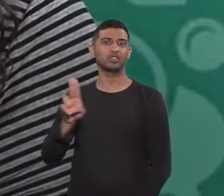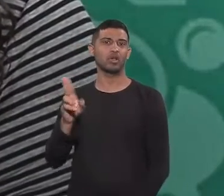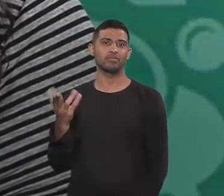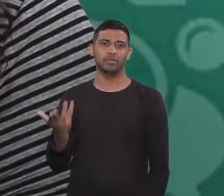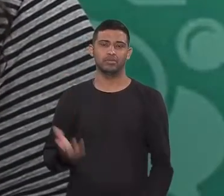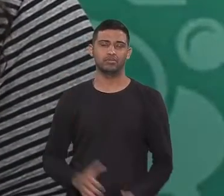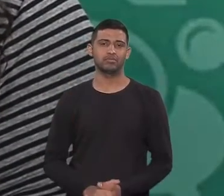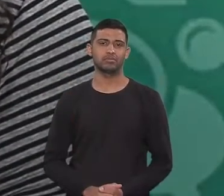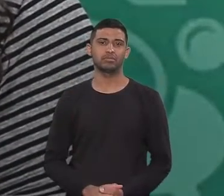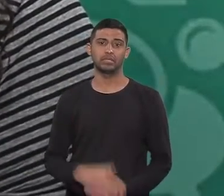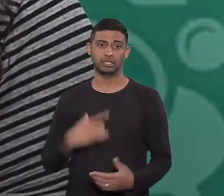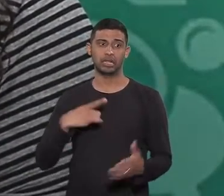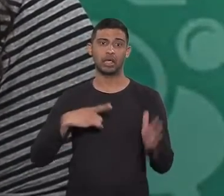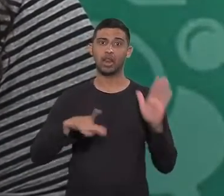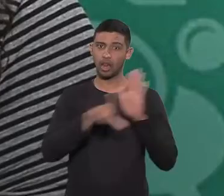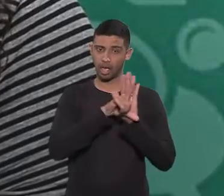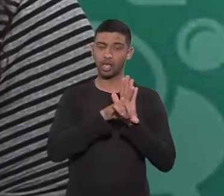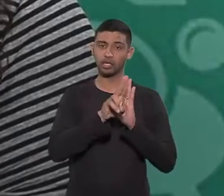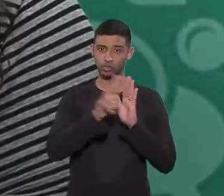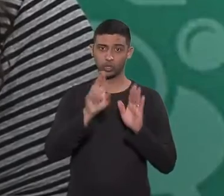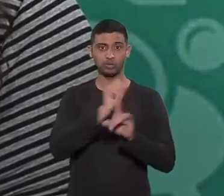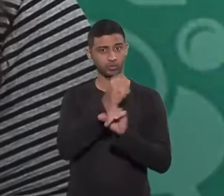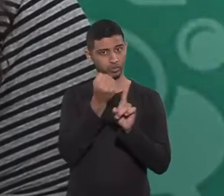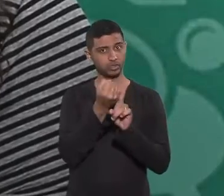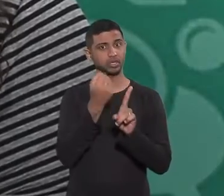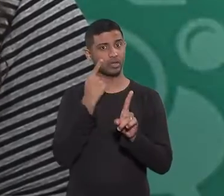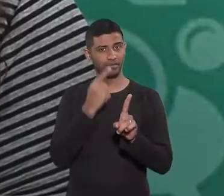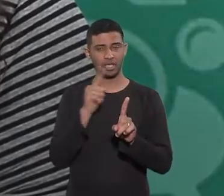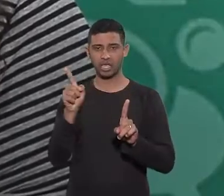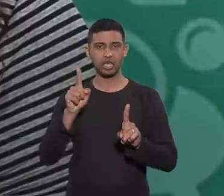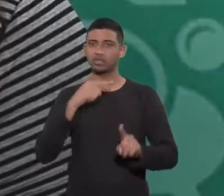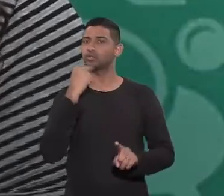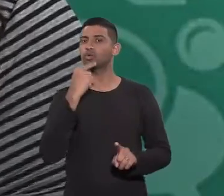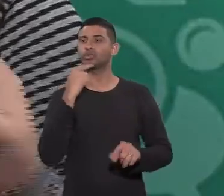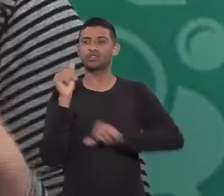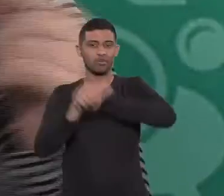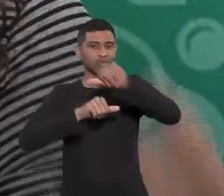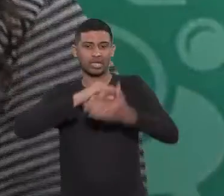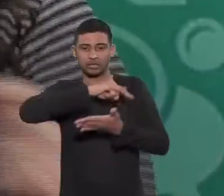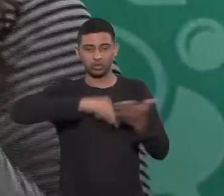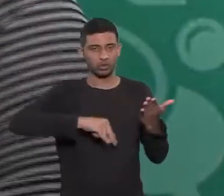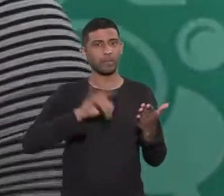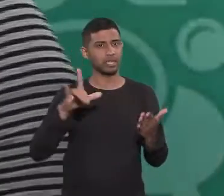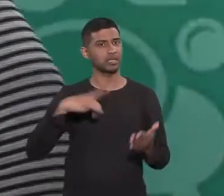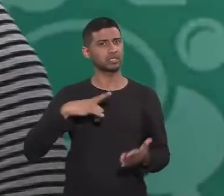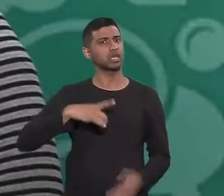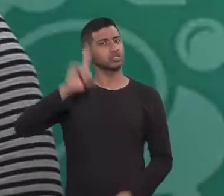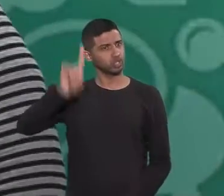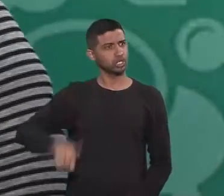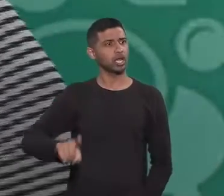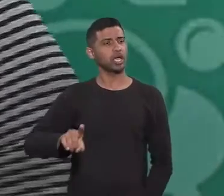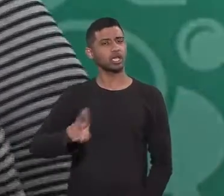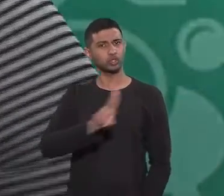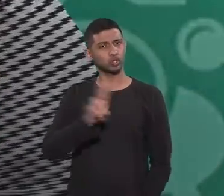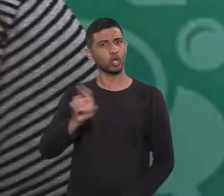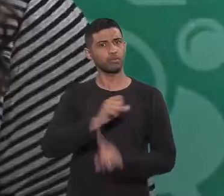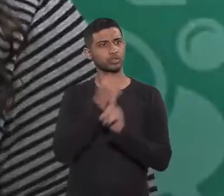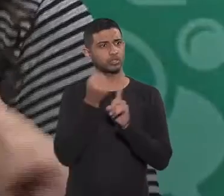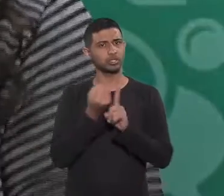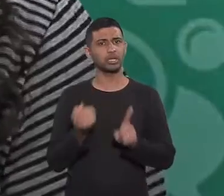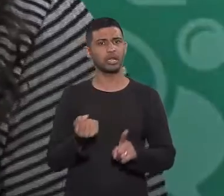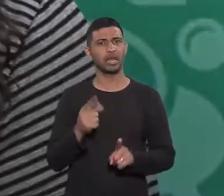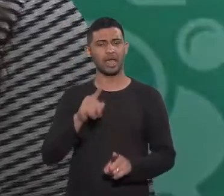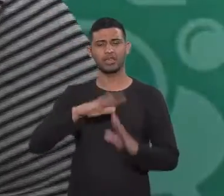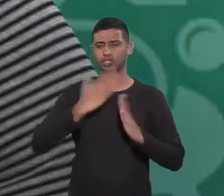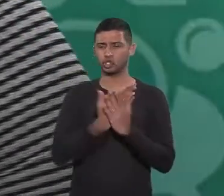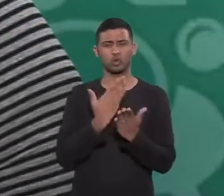social. O colégio não, que é uma lei. Por lei, mesmo que ele não tenha feito a troca ainda nos próprios documentos, ele tem direito